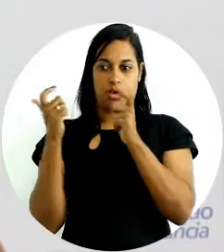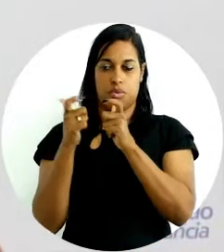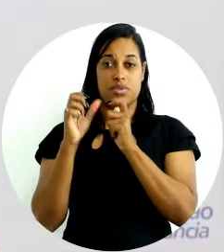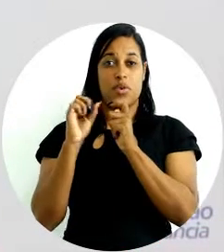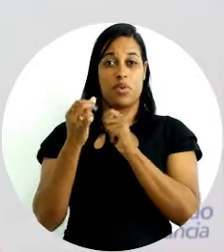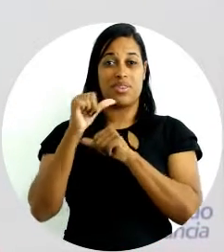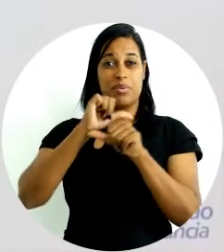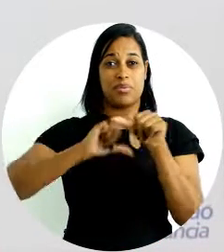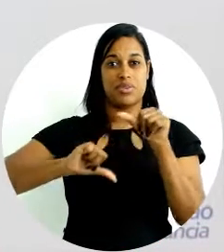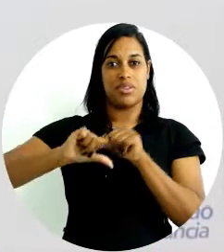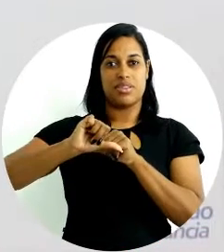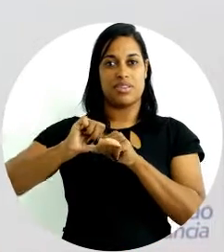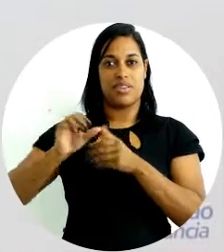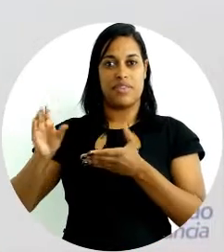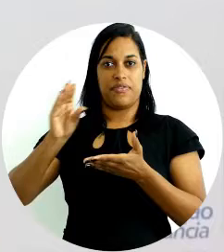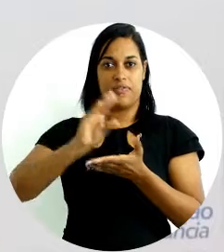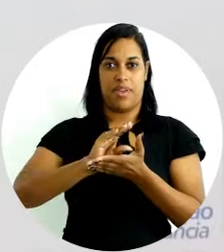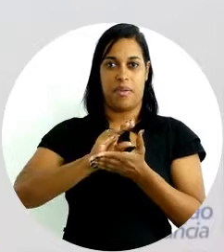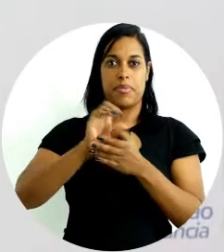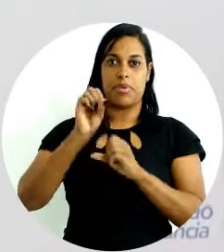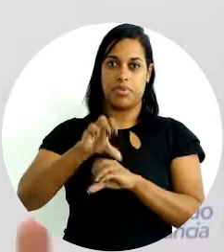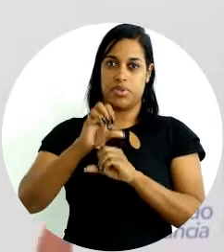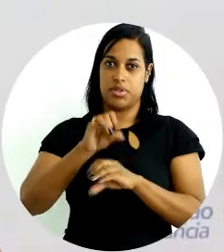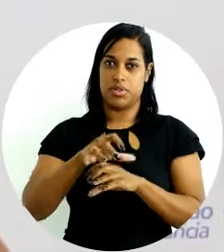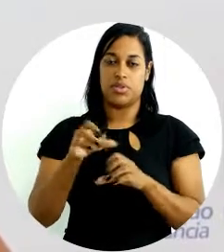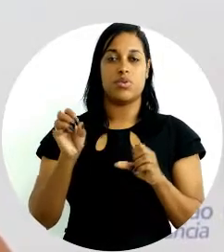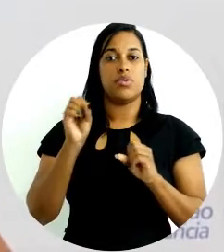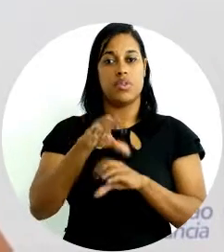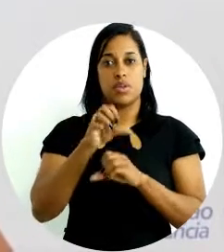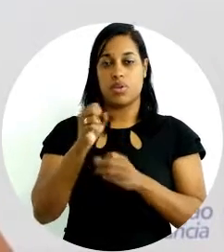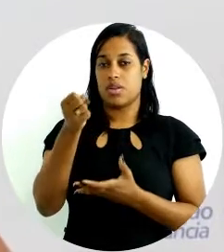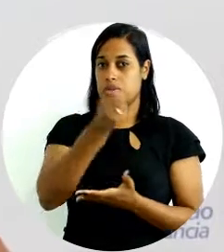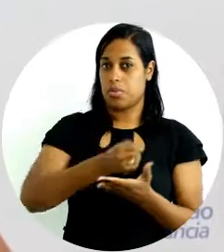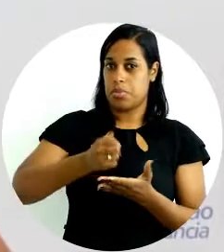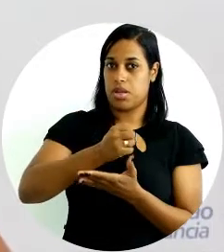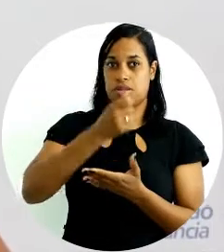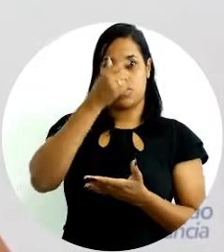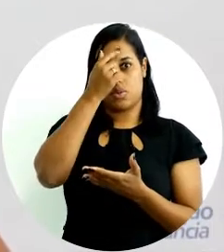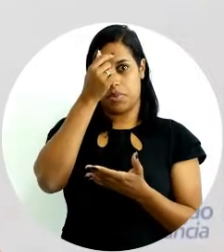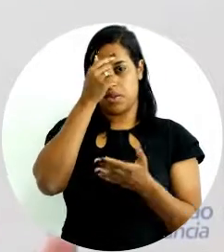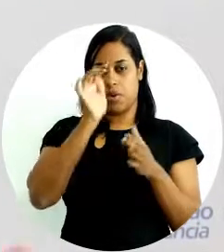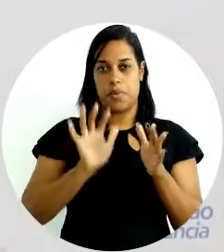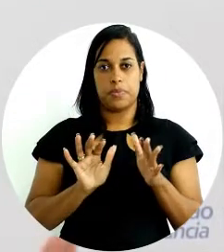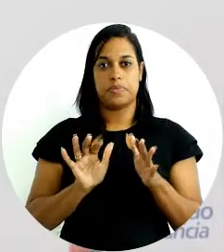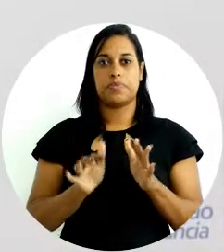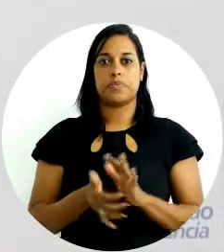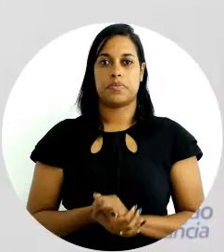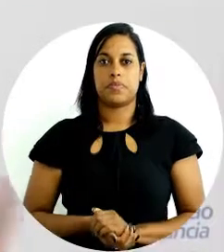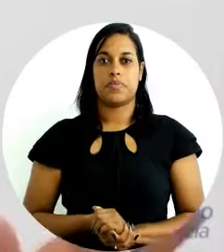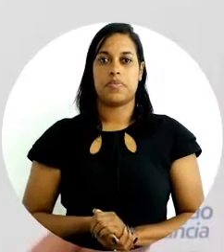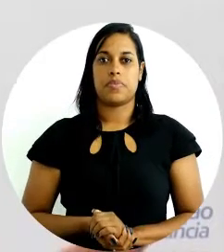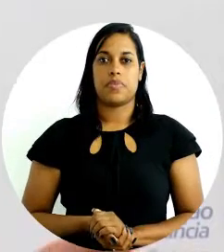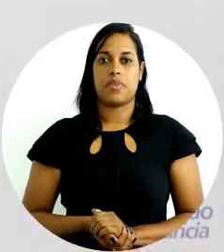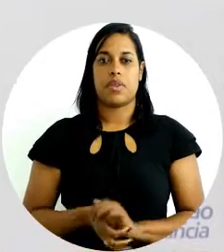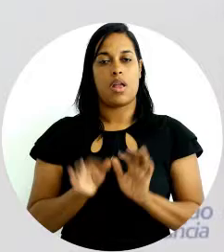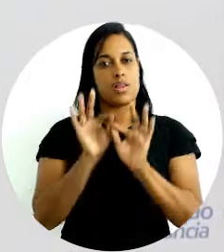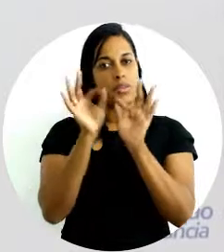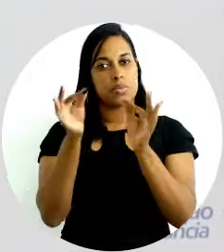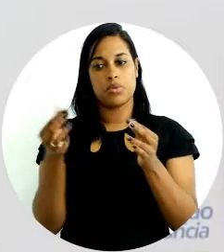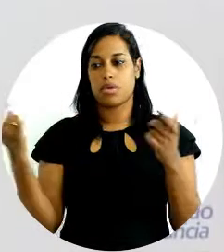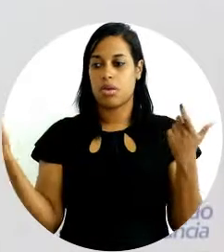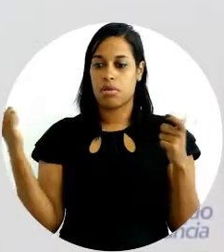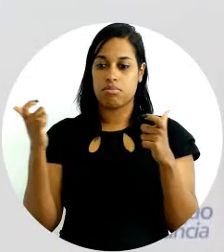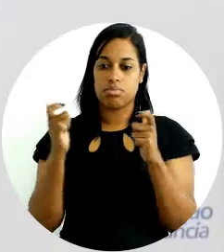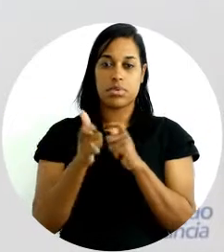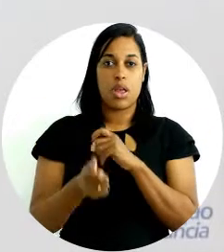redução ou na mudança de recursos públicos do ensino, seja ele da educação básica ou superior. Ou seja,